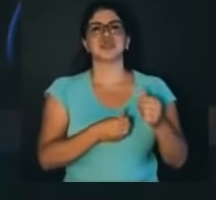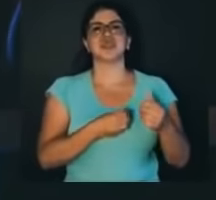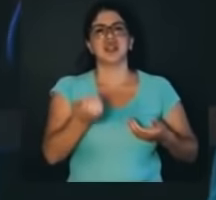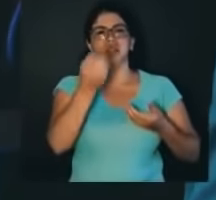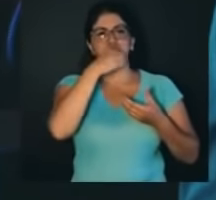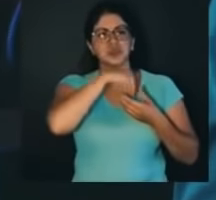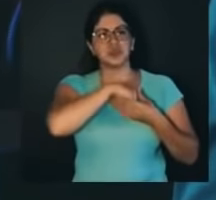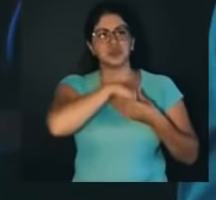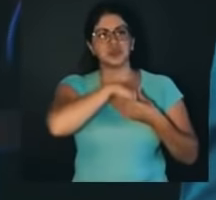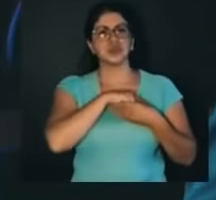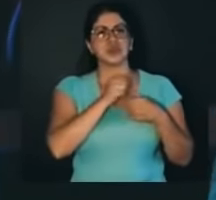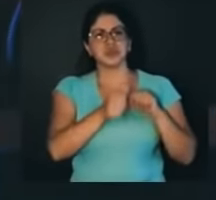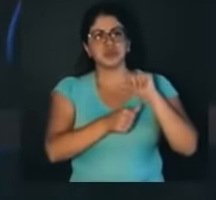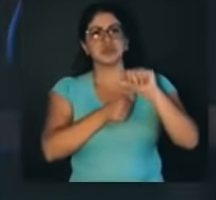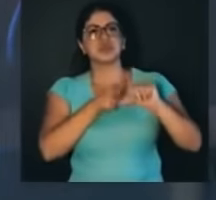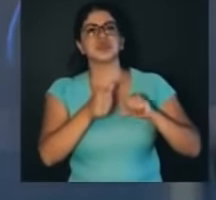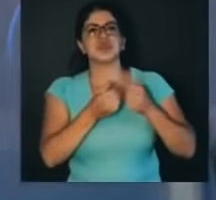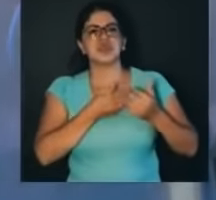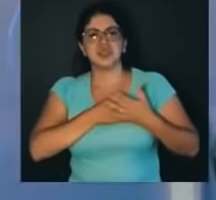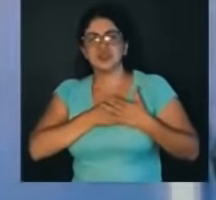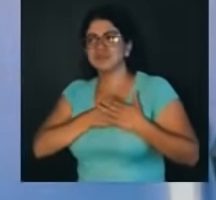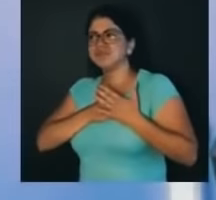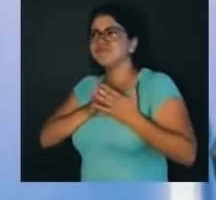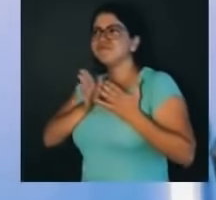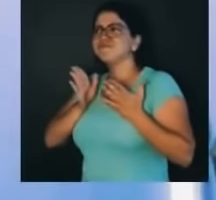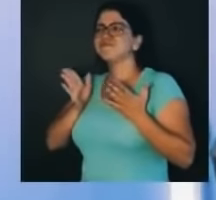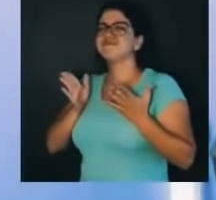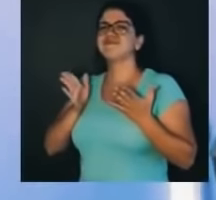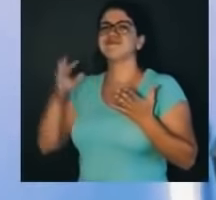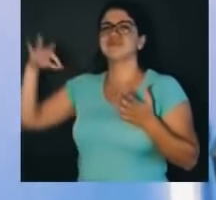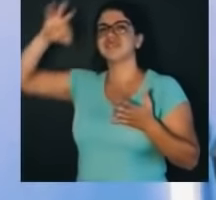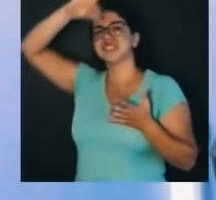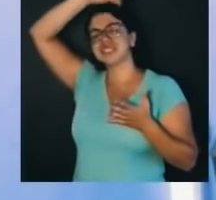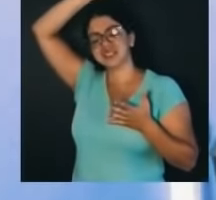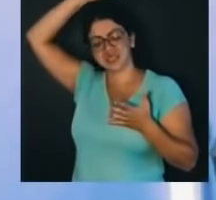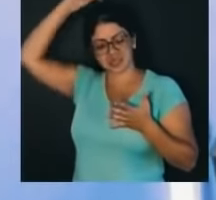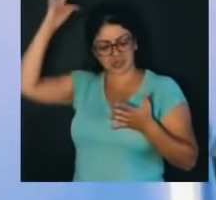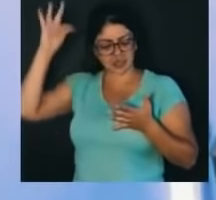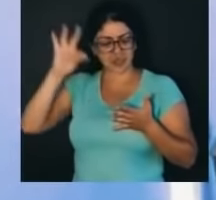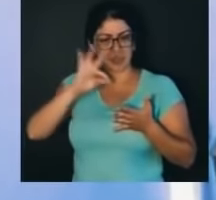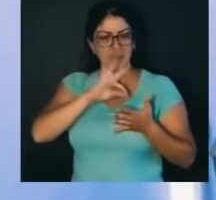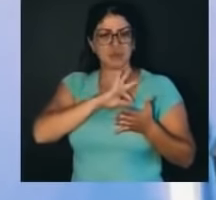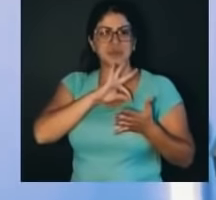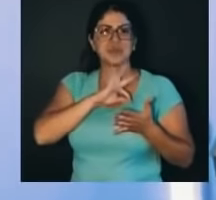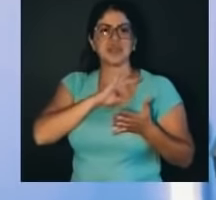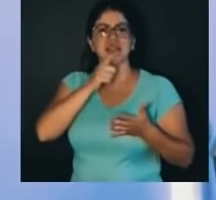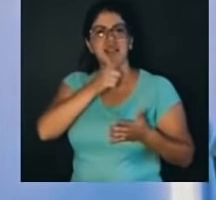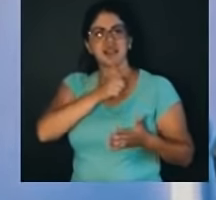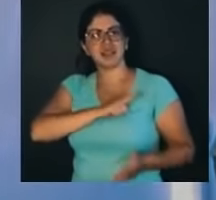o Espírito Santo de Deus limpar o teu coração. E acontecendo isso,